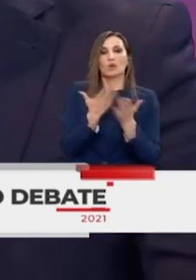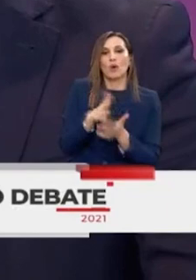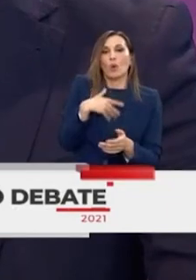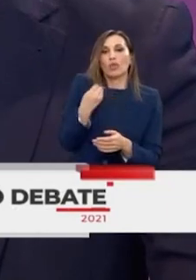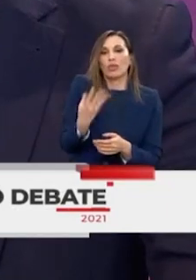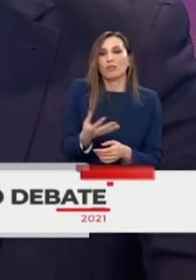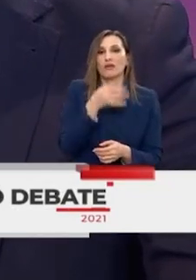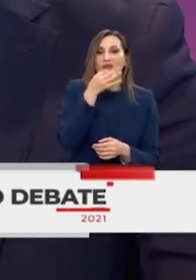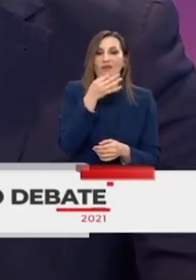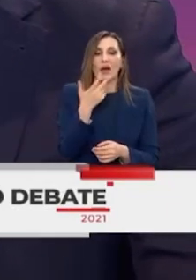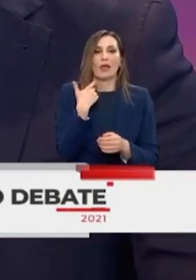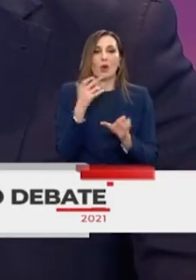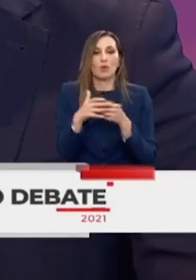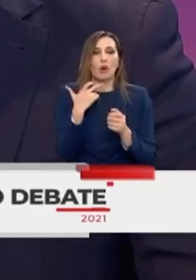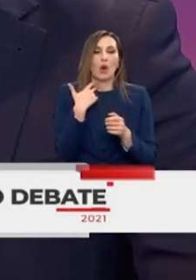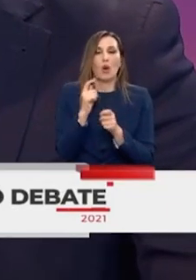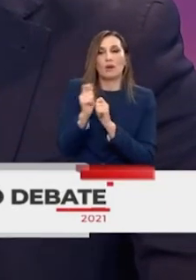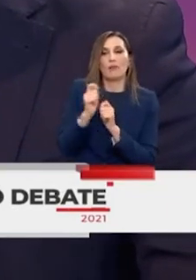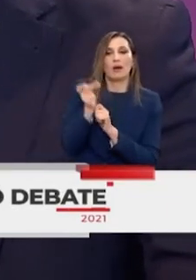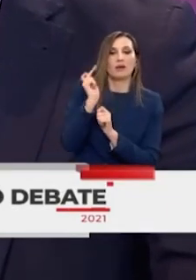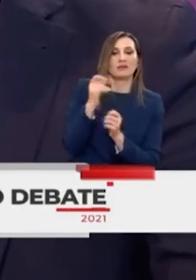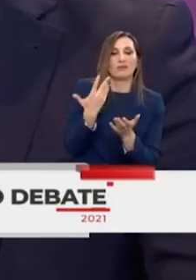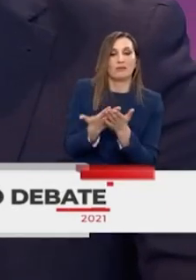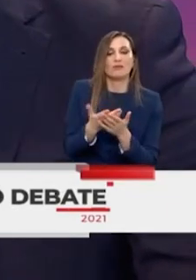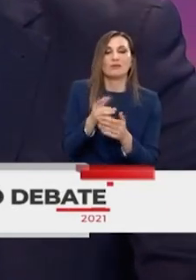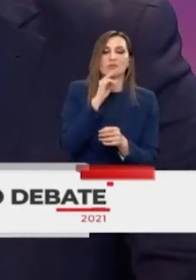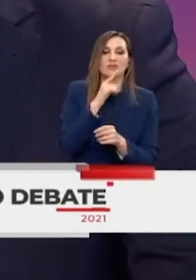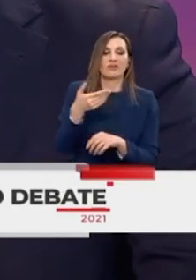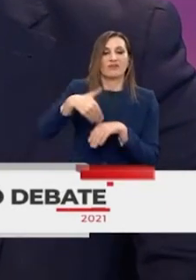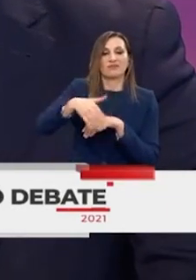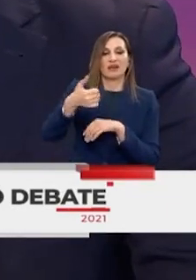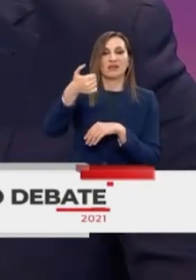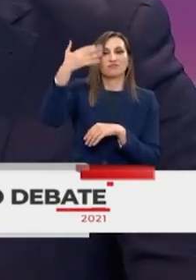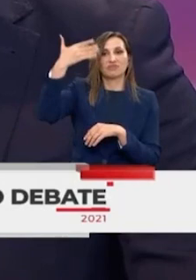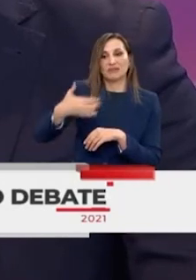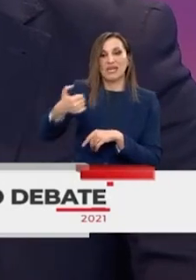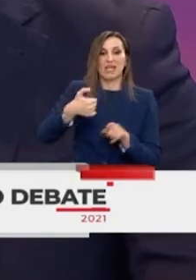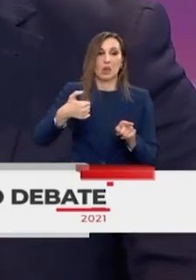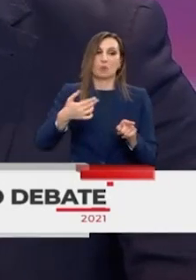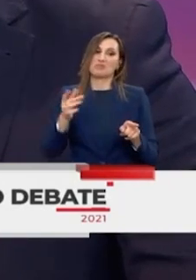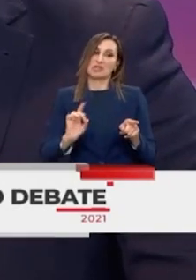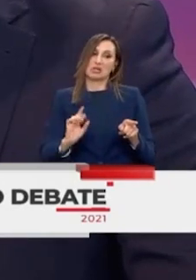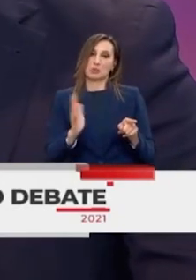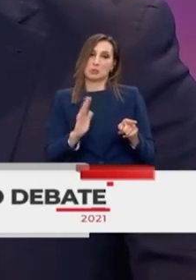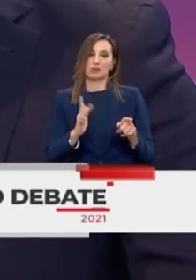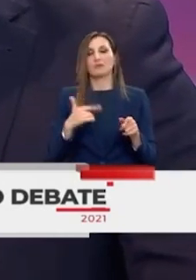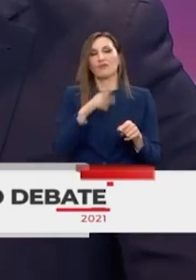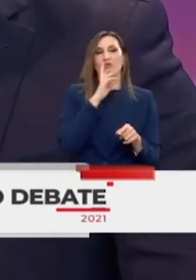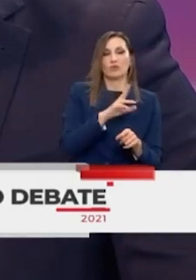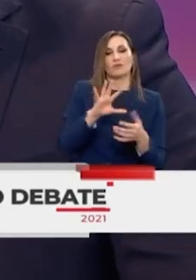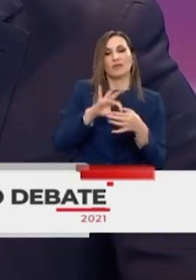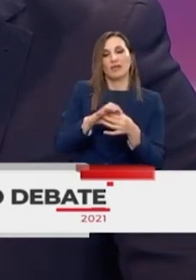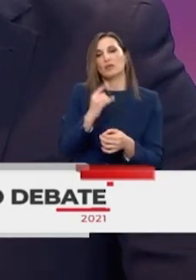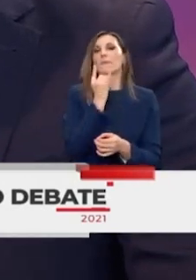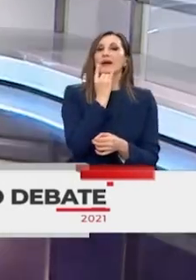coitadinhos e daqueles a quem nós estamos a pagar há não sei quantos anos, então aí ficará em 5º ou em 6º. Mas, enfim, eu vou responder só à questão e depois vou responder à sua, em relação à Marine